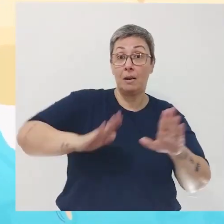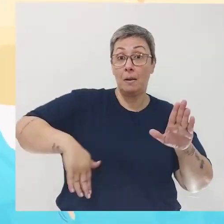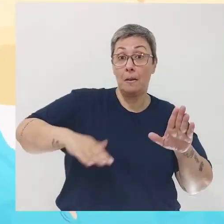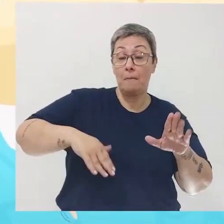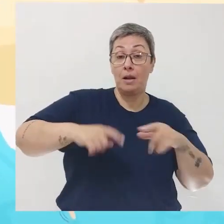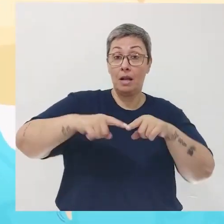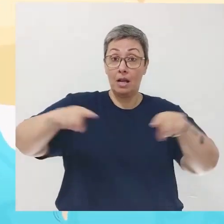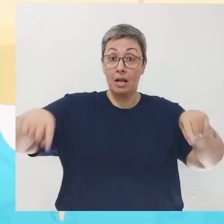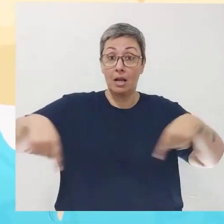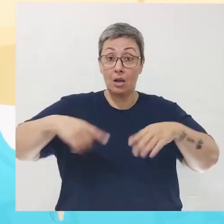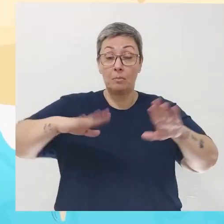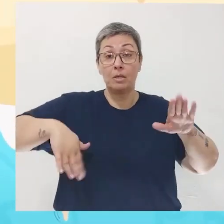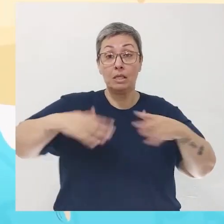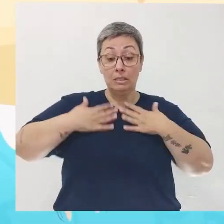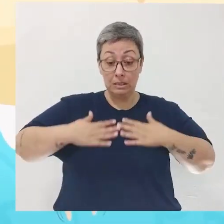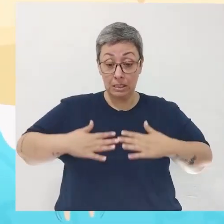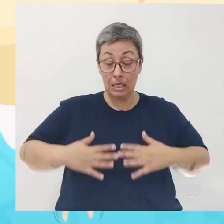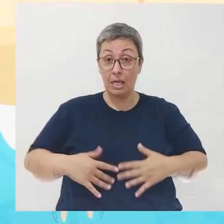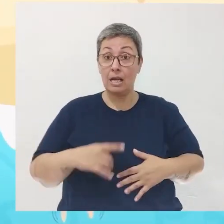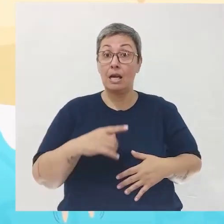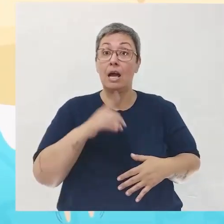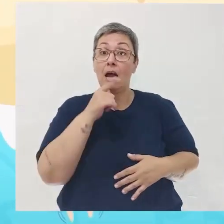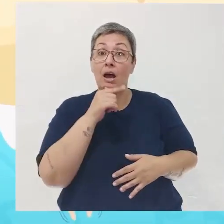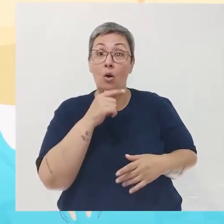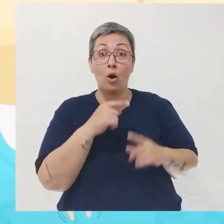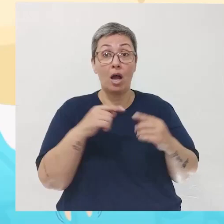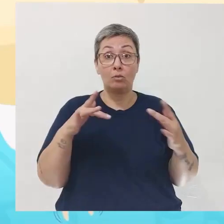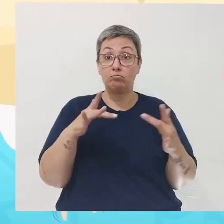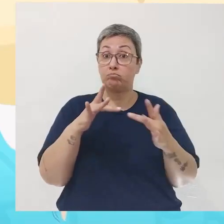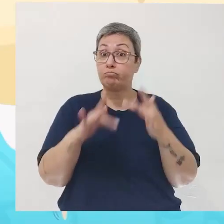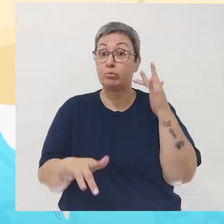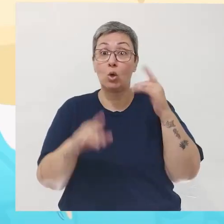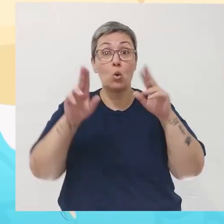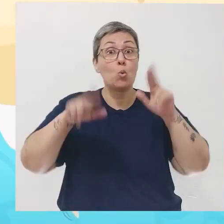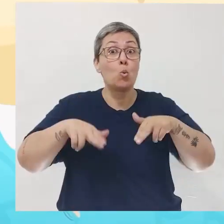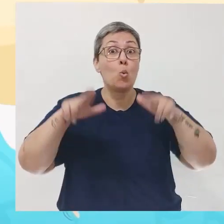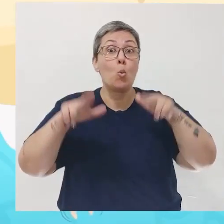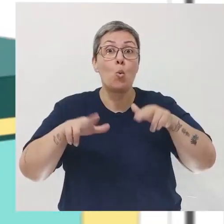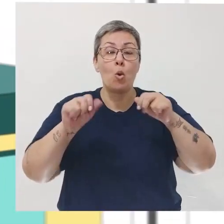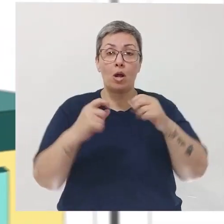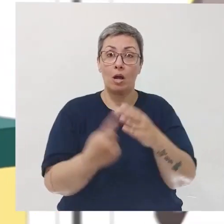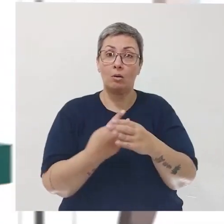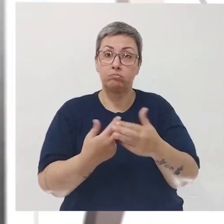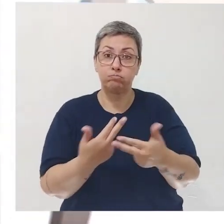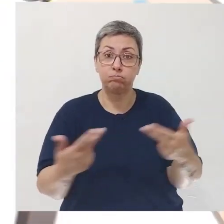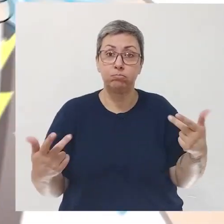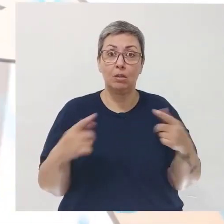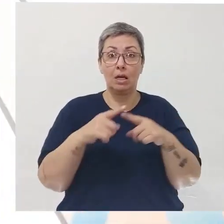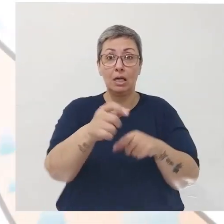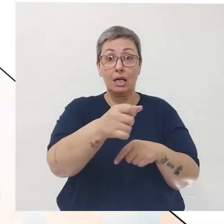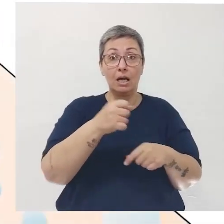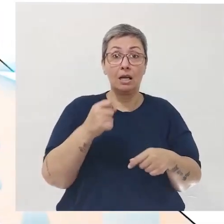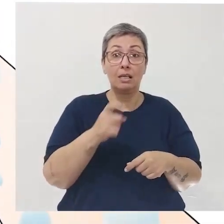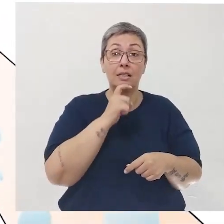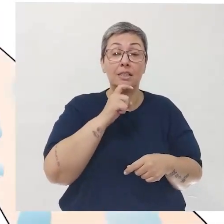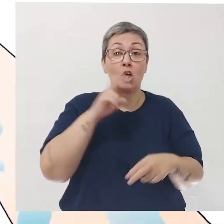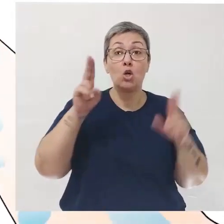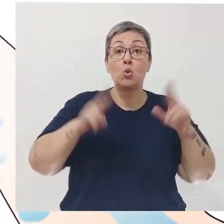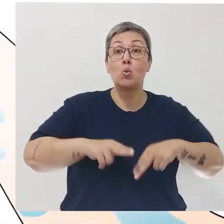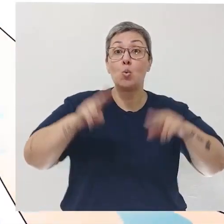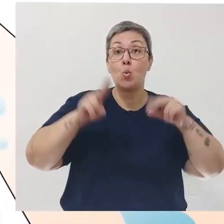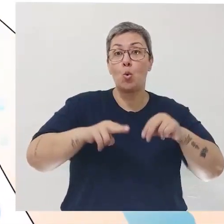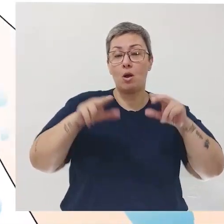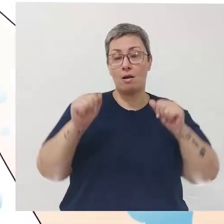na praia ou na piscina. Quando o corpo está molhado, nunca se deve manter contato com eletrodomésticos. O acesso à geladeira não